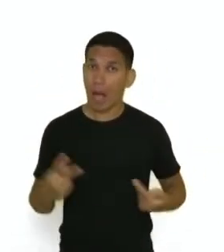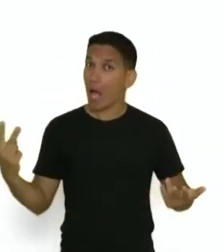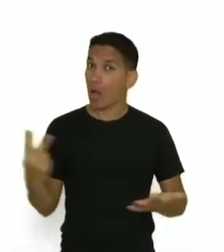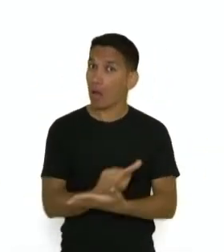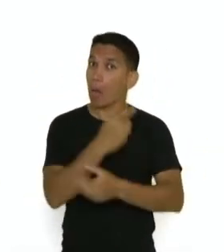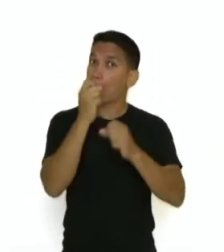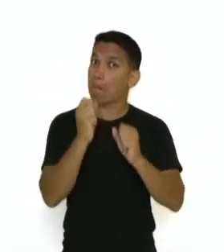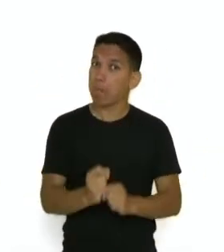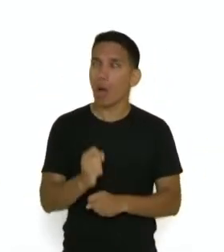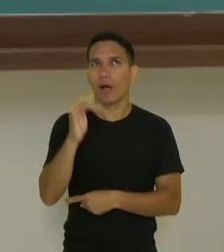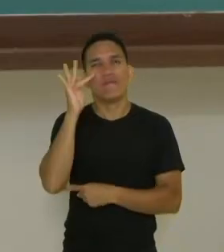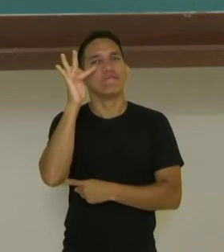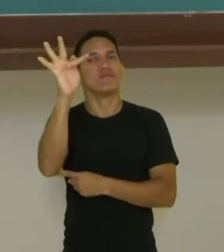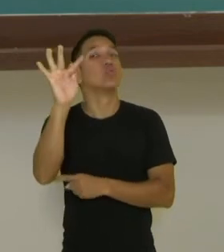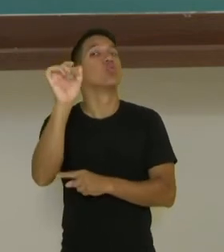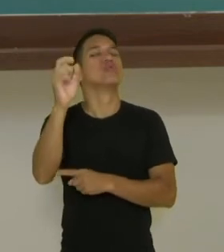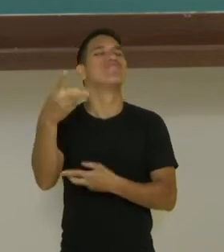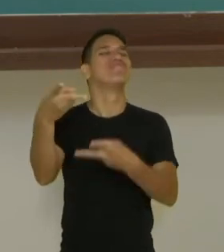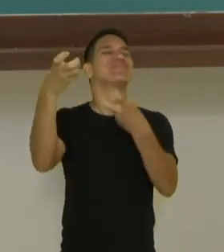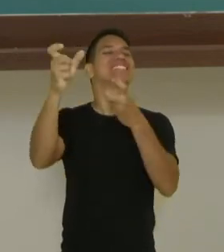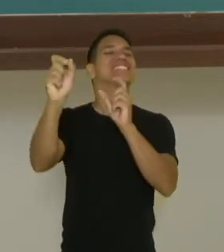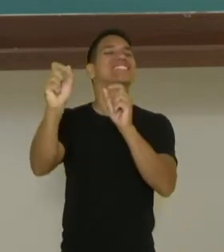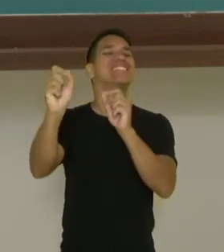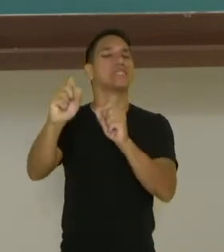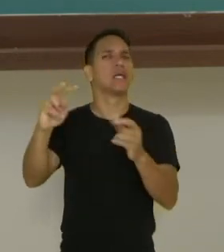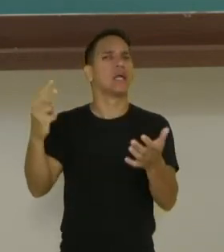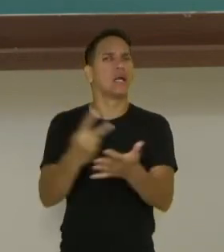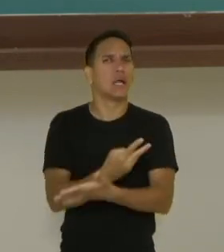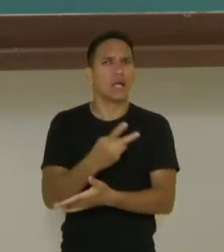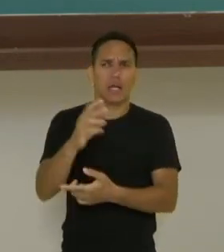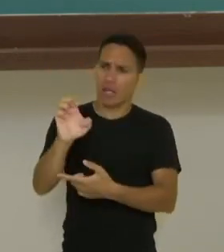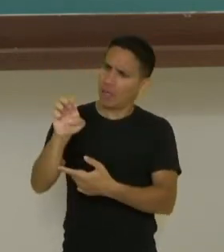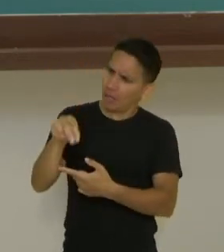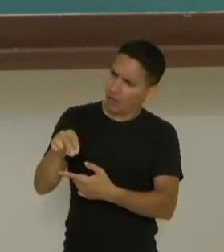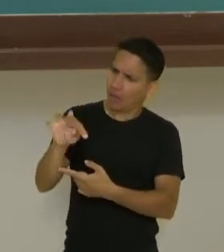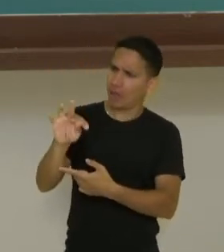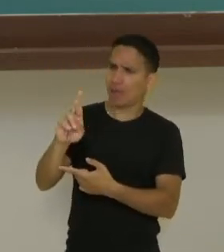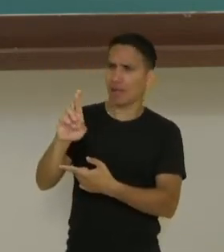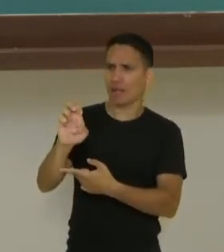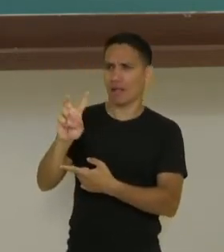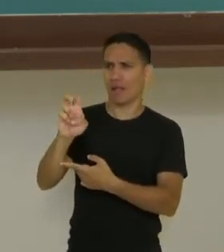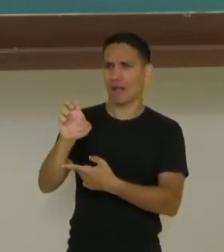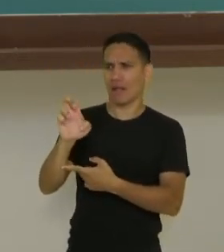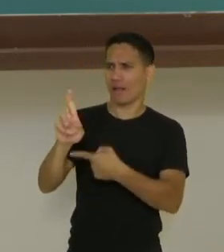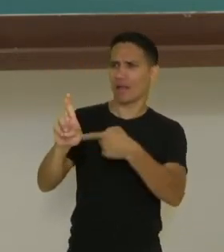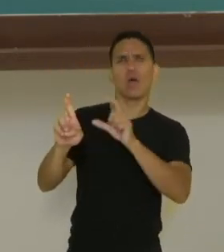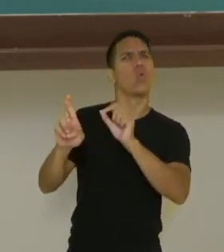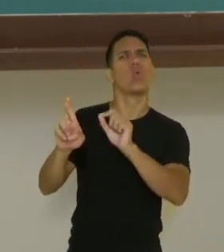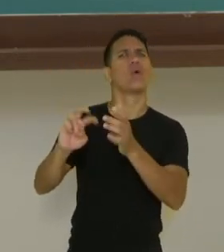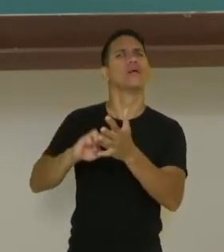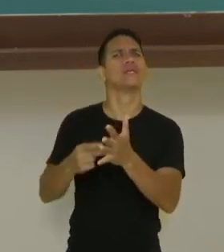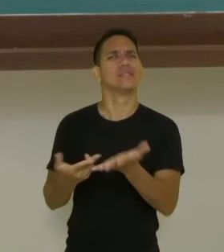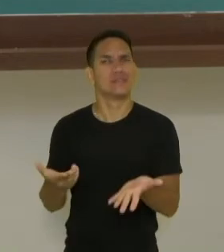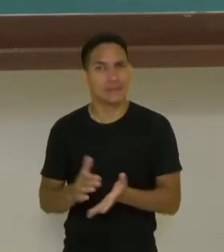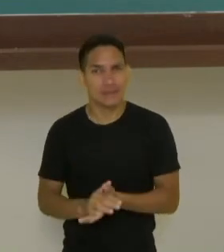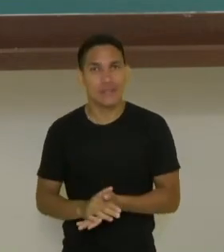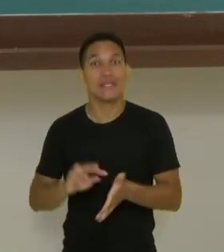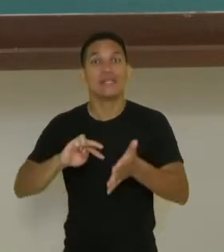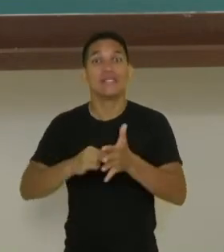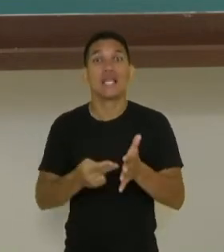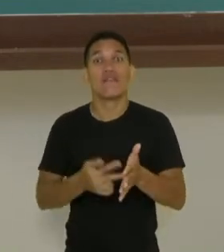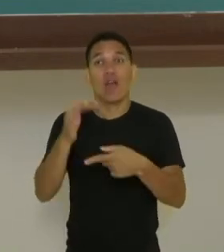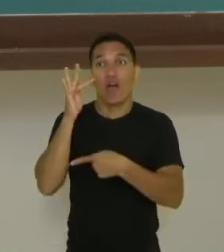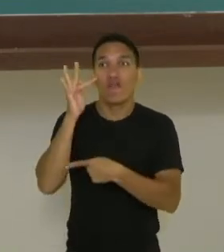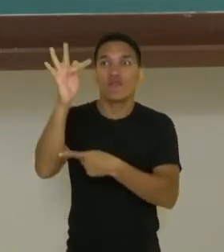a possibilidade de um futuro trágico. O que será que a palavra entrever significa? Nesse caso, seria prever